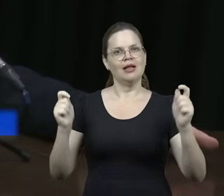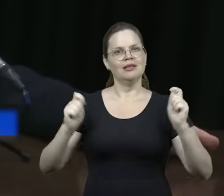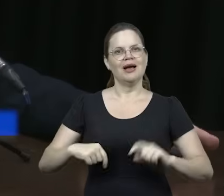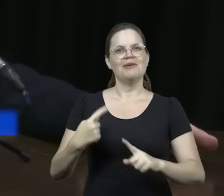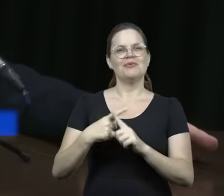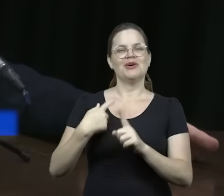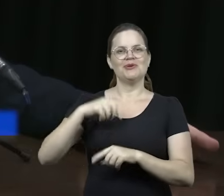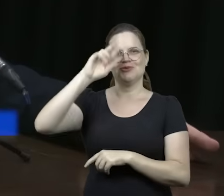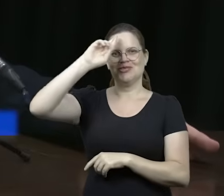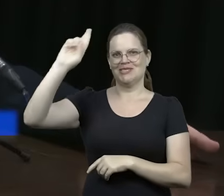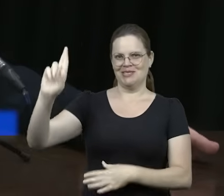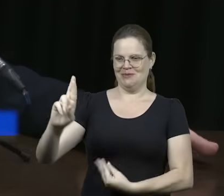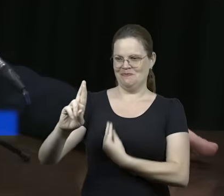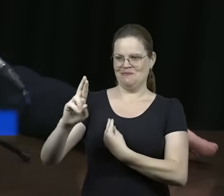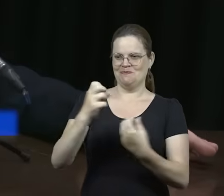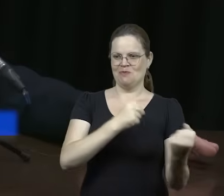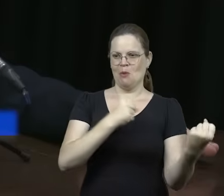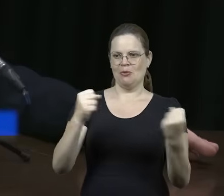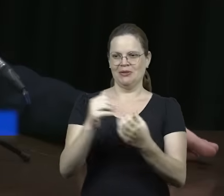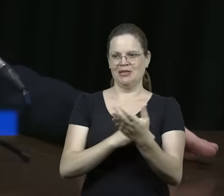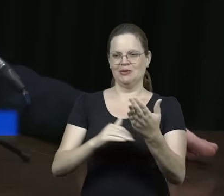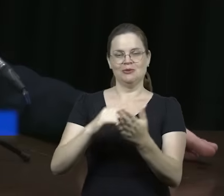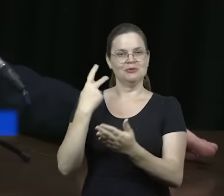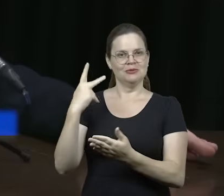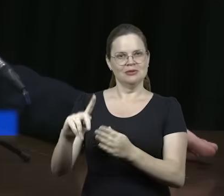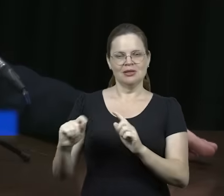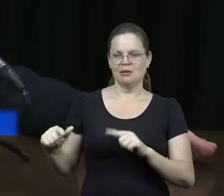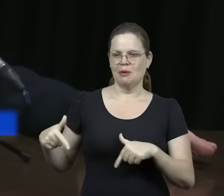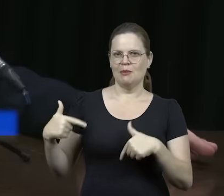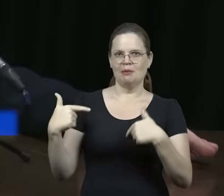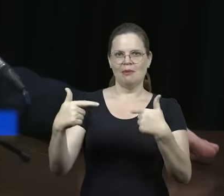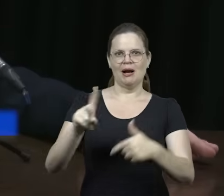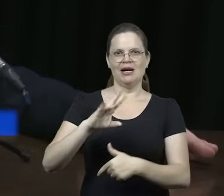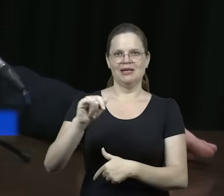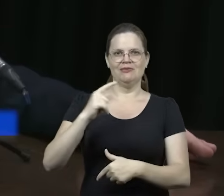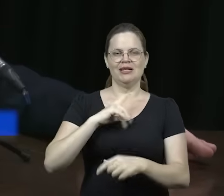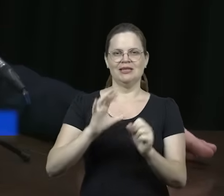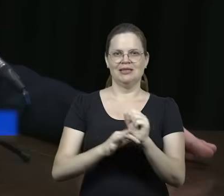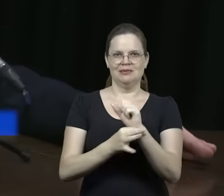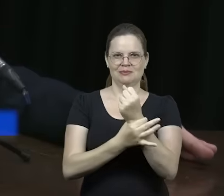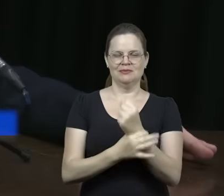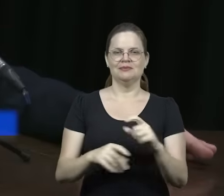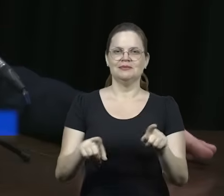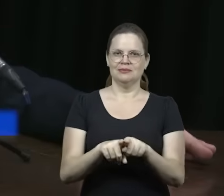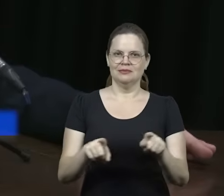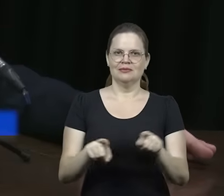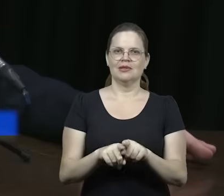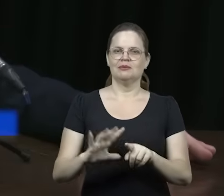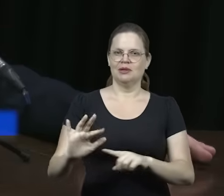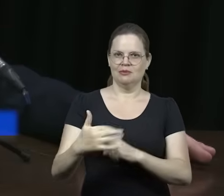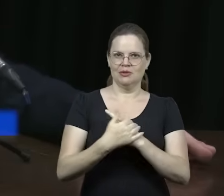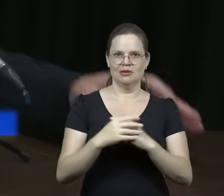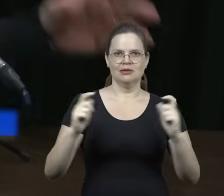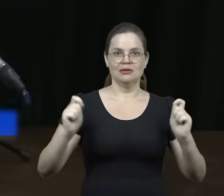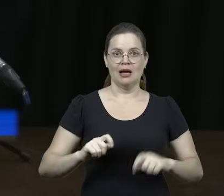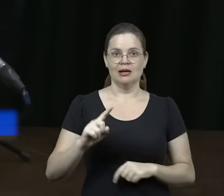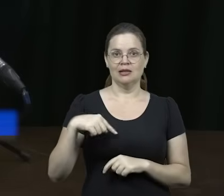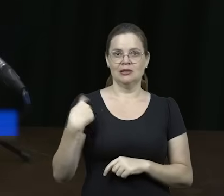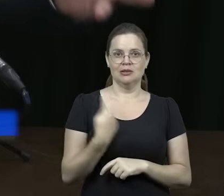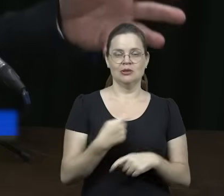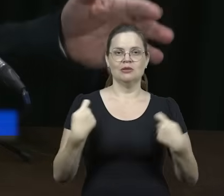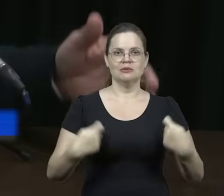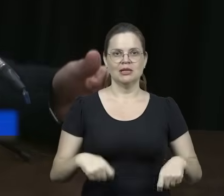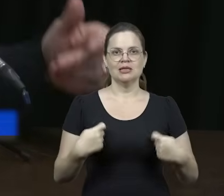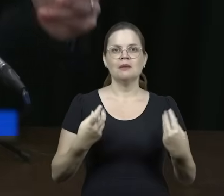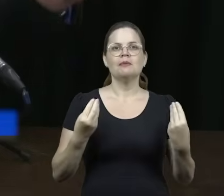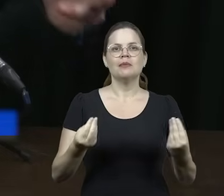da sombra do Onipotente, que nós vamos ter toda a proteção, toda a segurança que nós precisamos para criar a